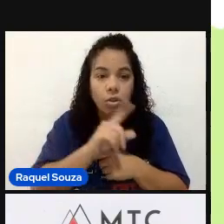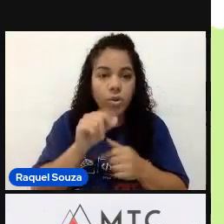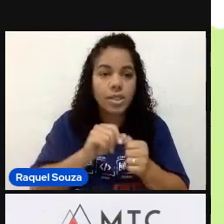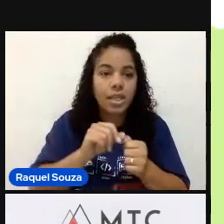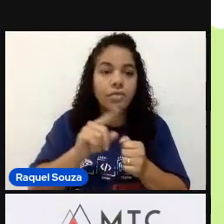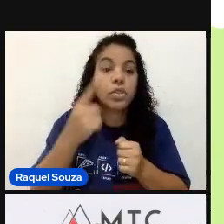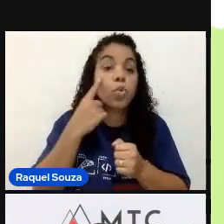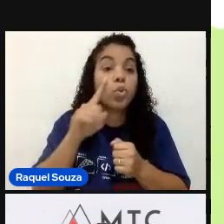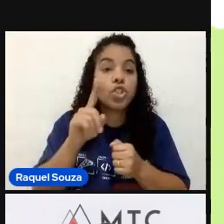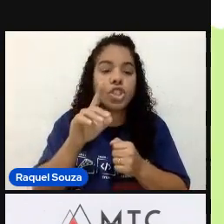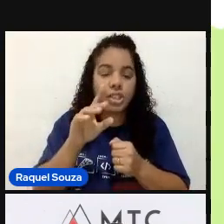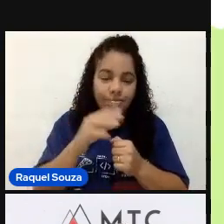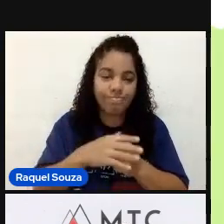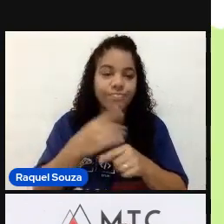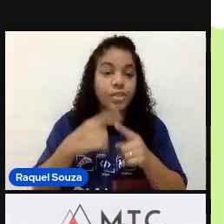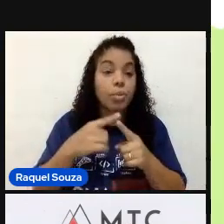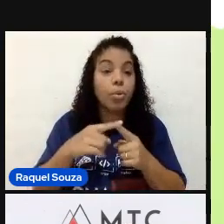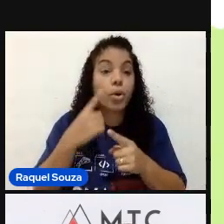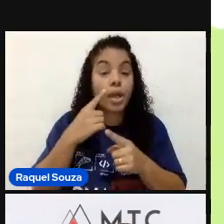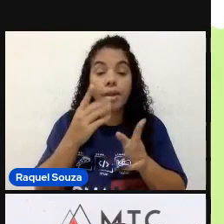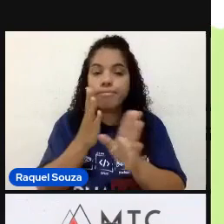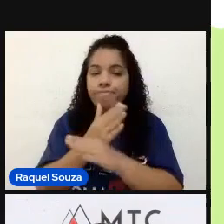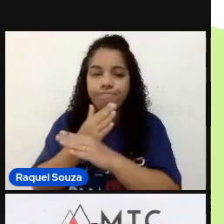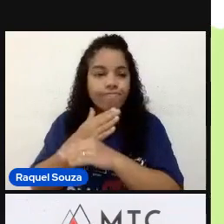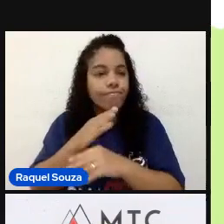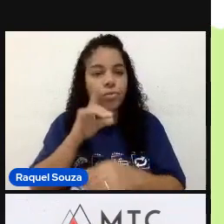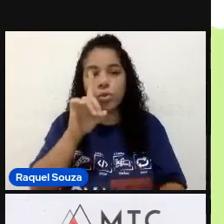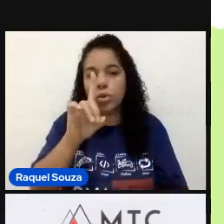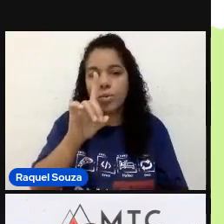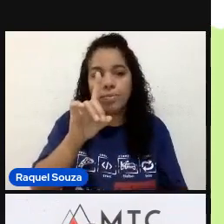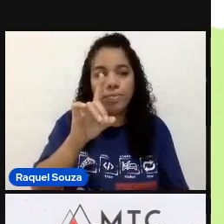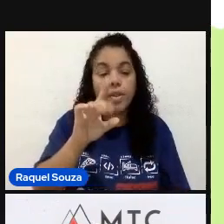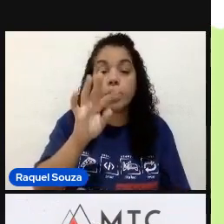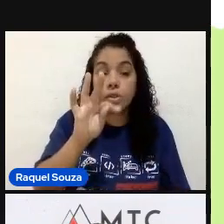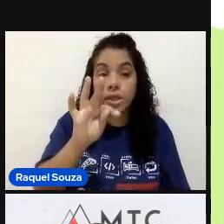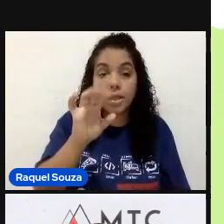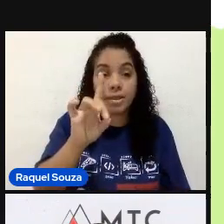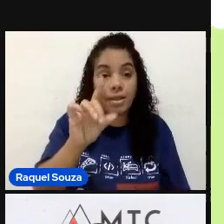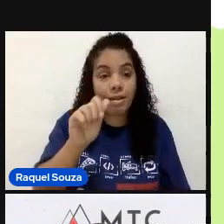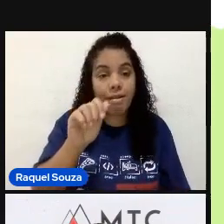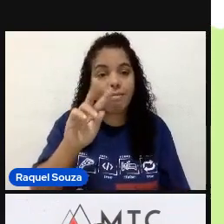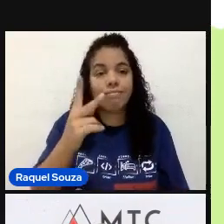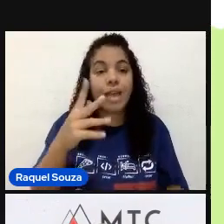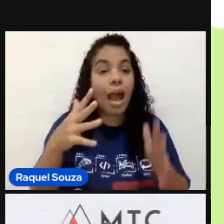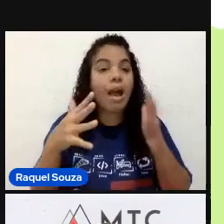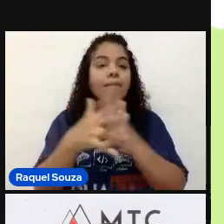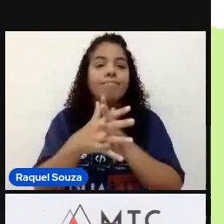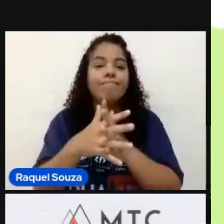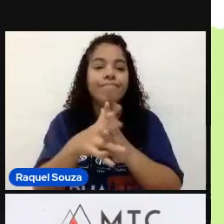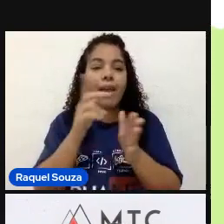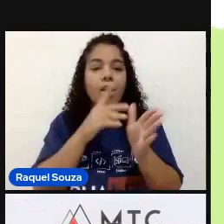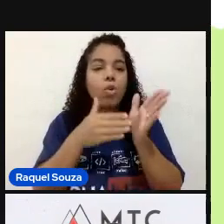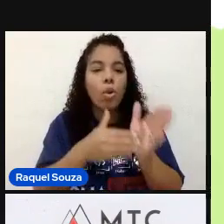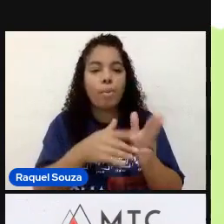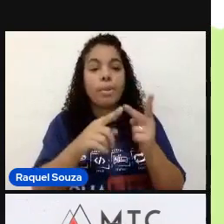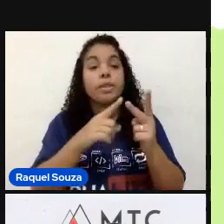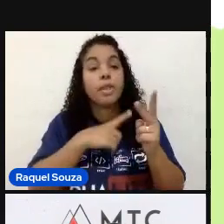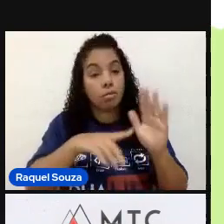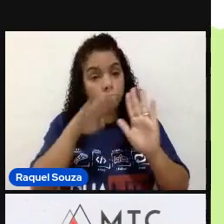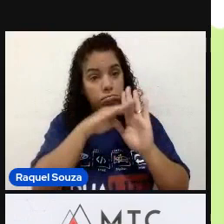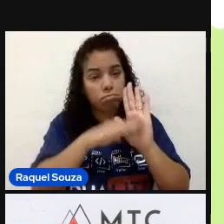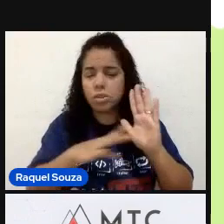um dia, porque as distrações do TDAH podem me atrapalhar a cumprir com isso. Tenho listas de